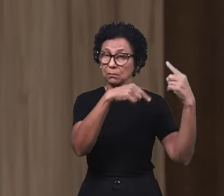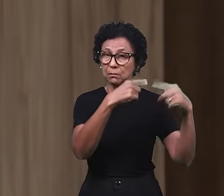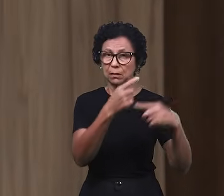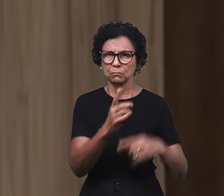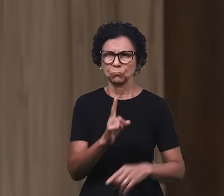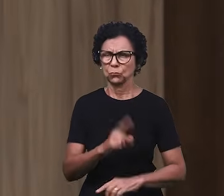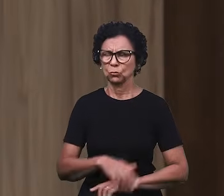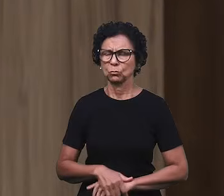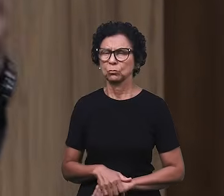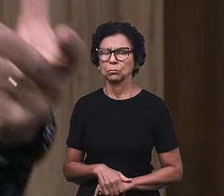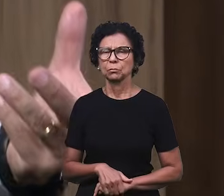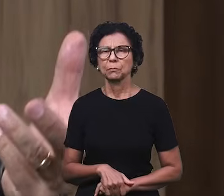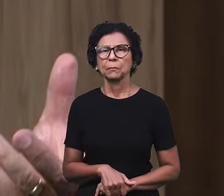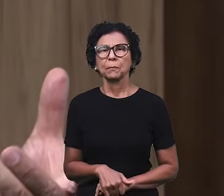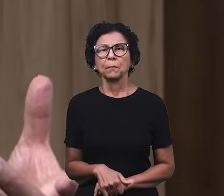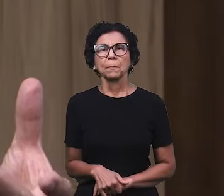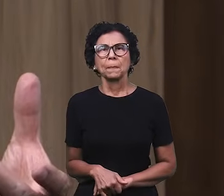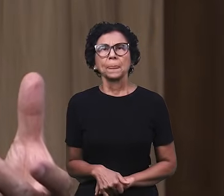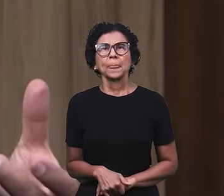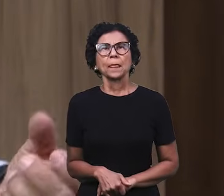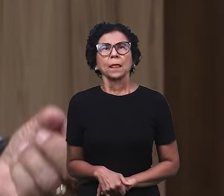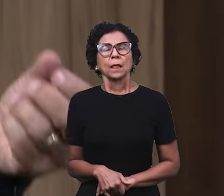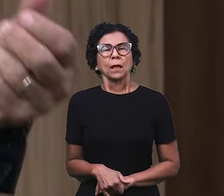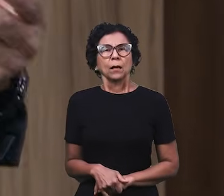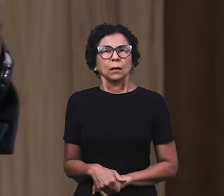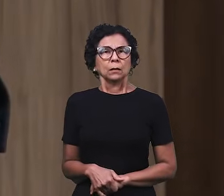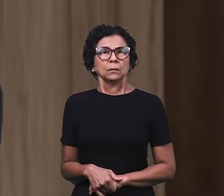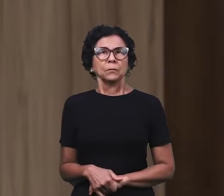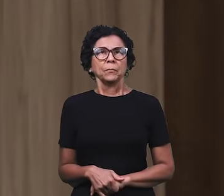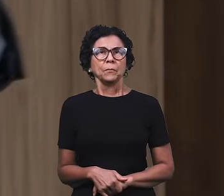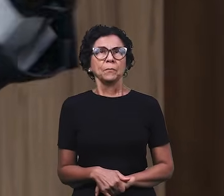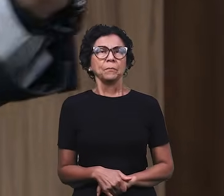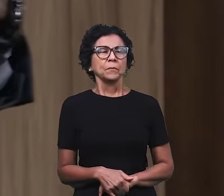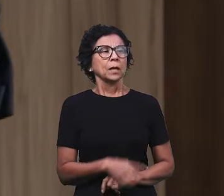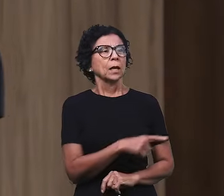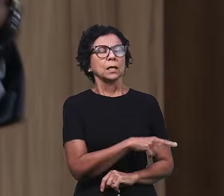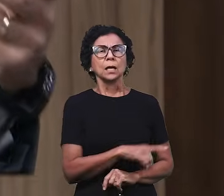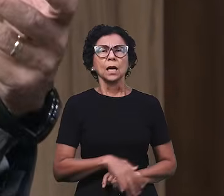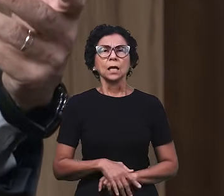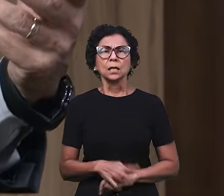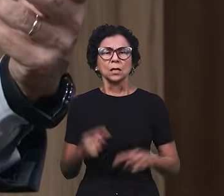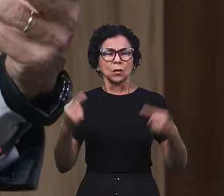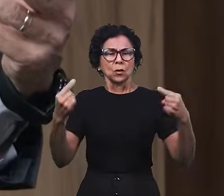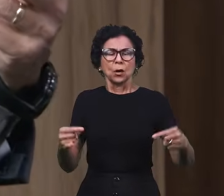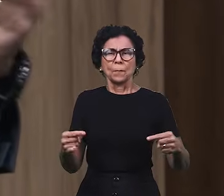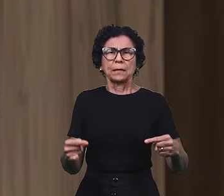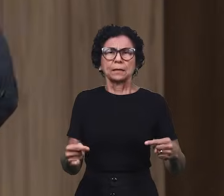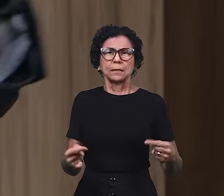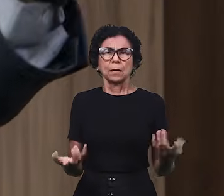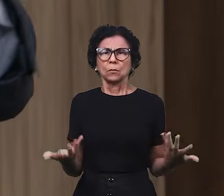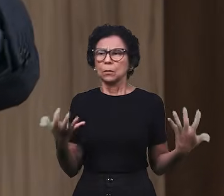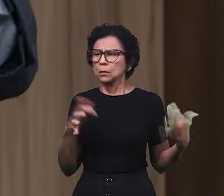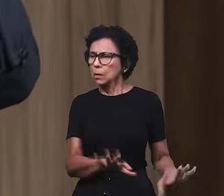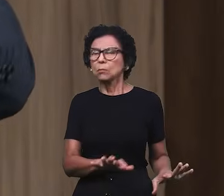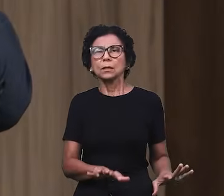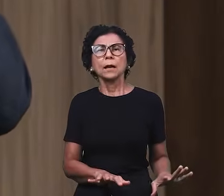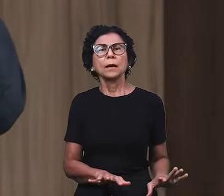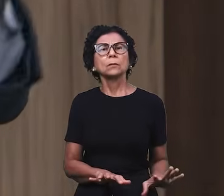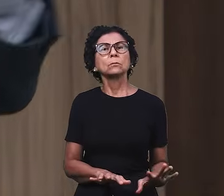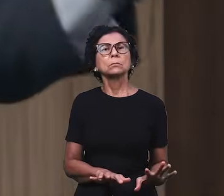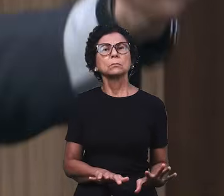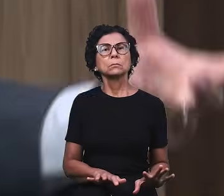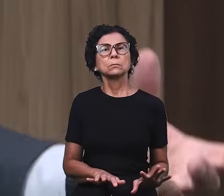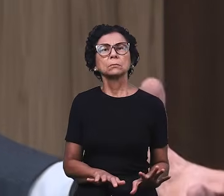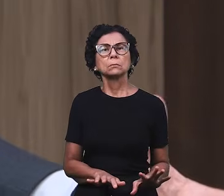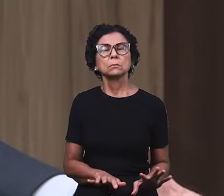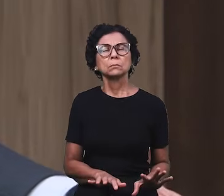a pena a ser aqui mencionado é que ele não admitia competição. Ele não queria ninguém